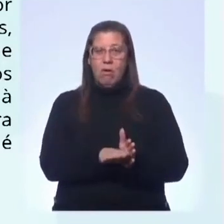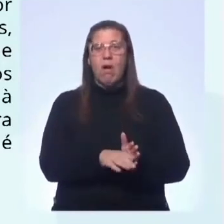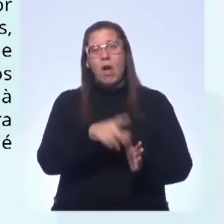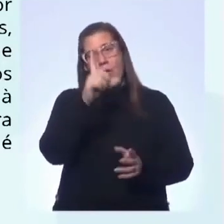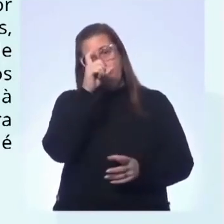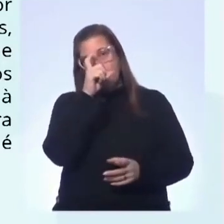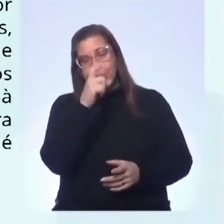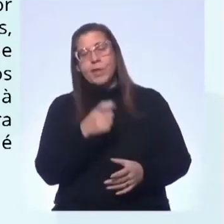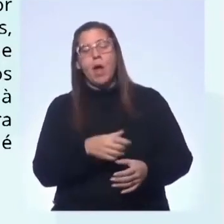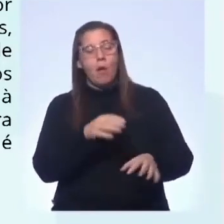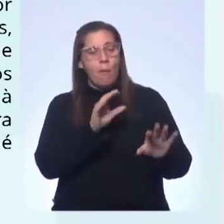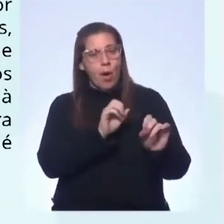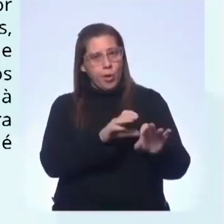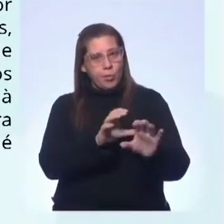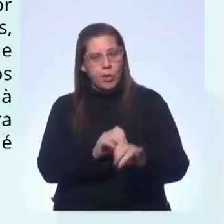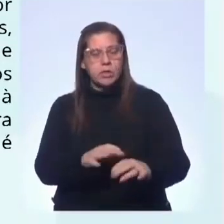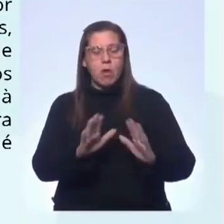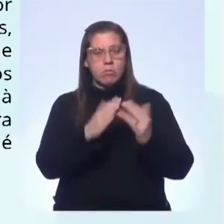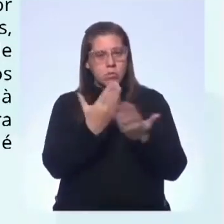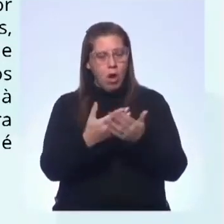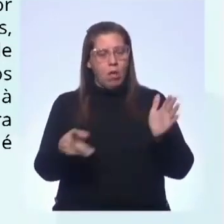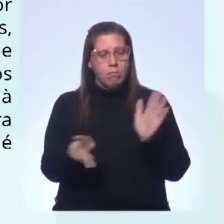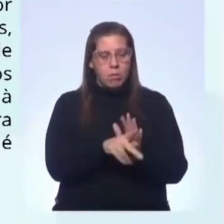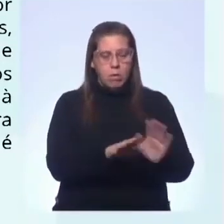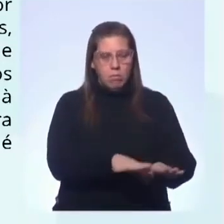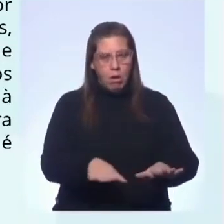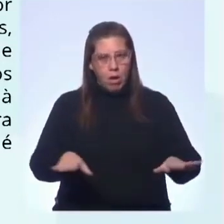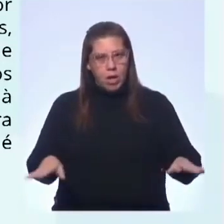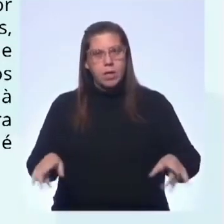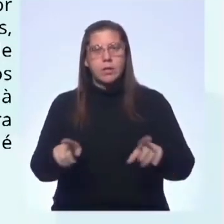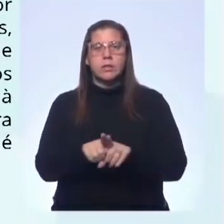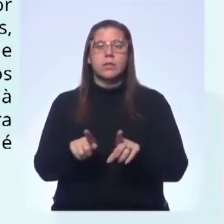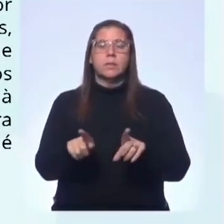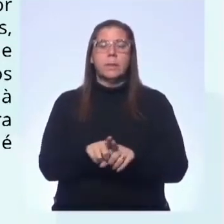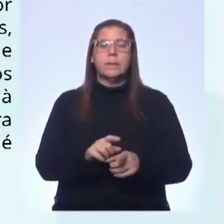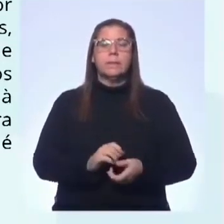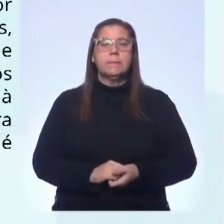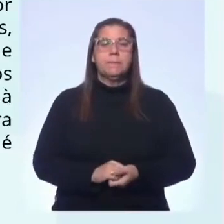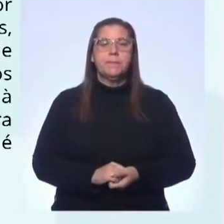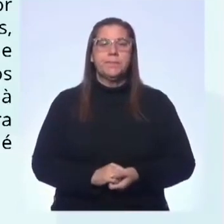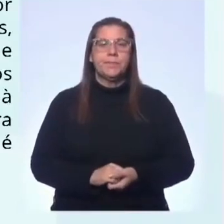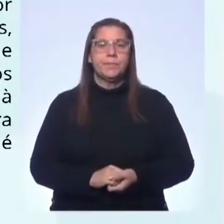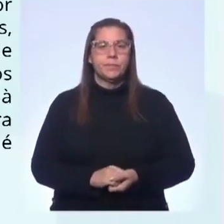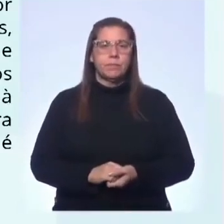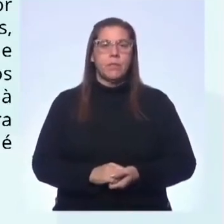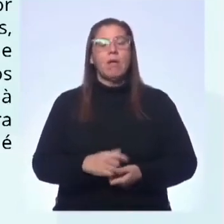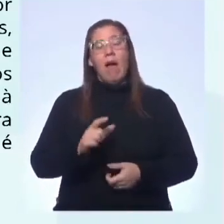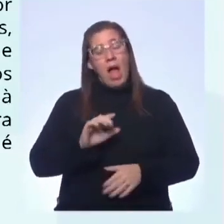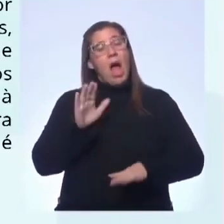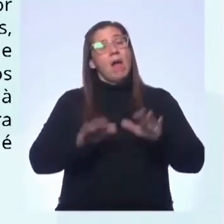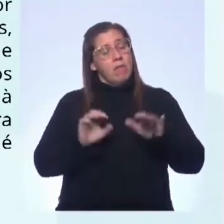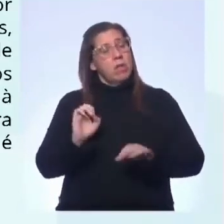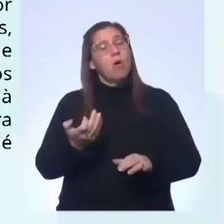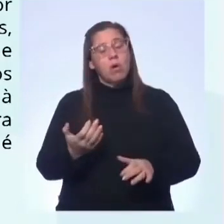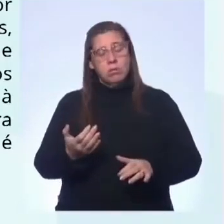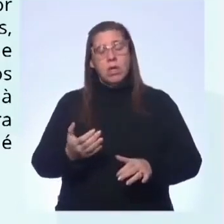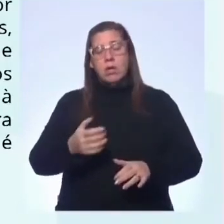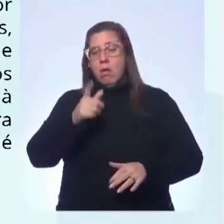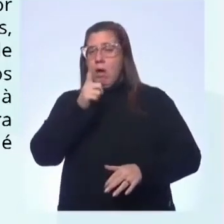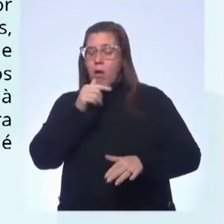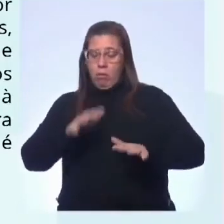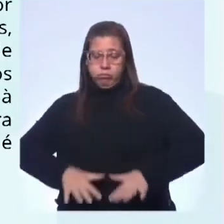saúde, educação e creches, maior exposição à ocorrência de enchentes e